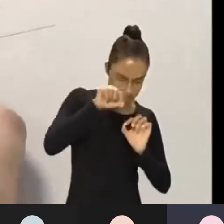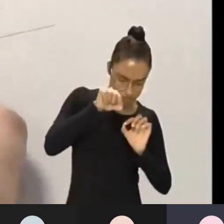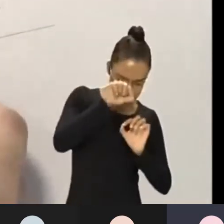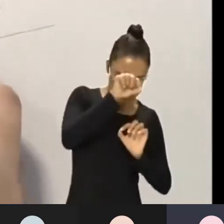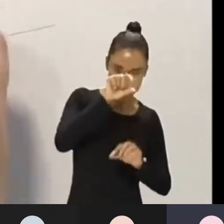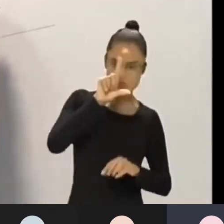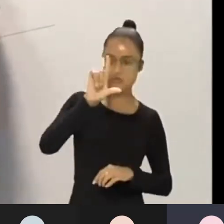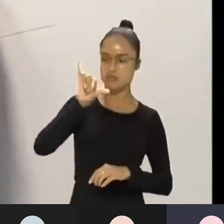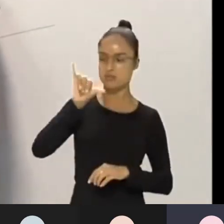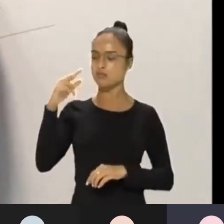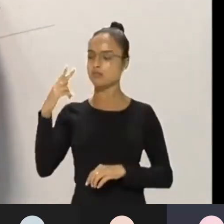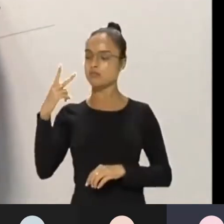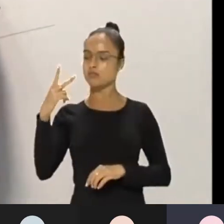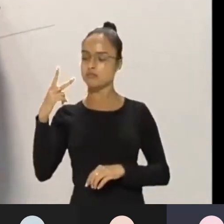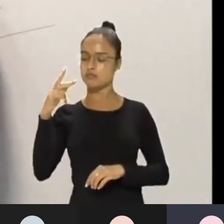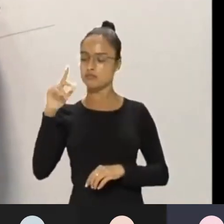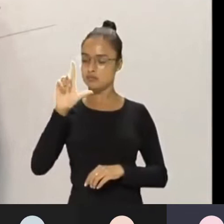Linha fraca.